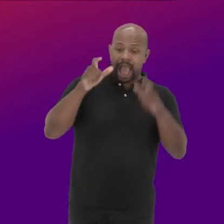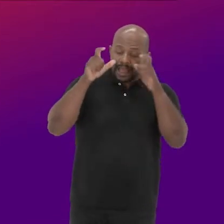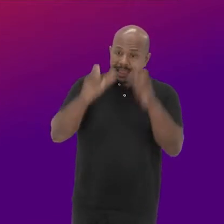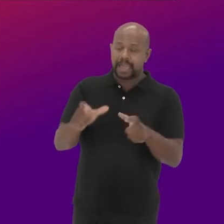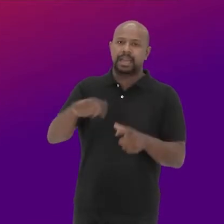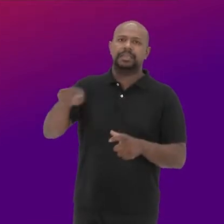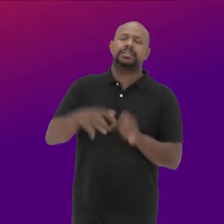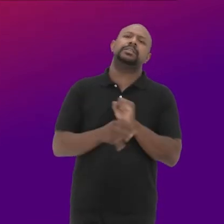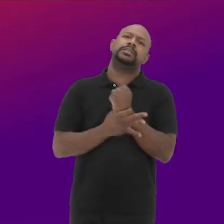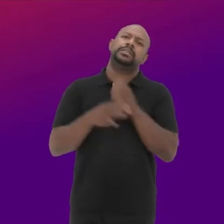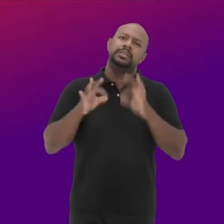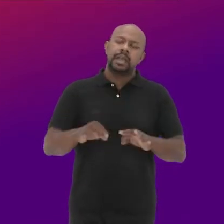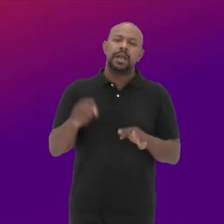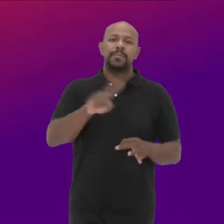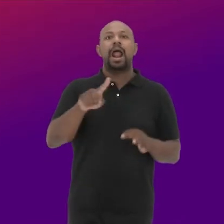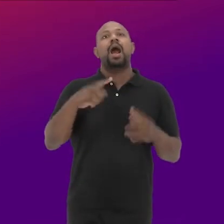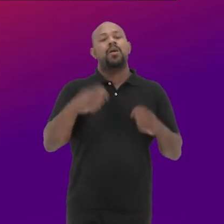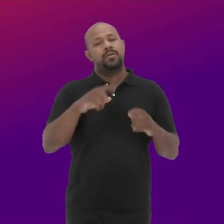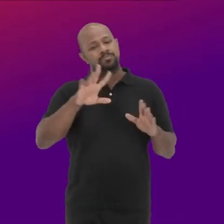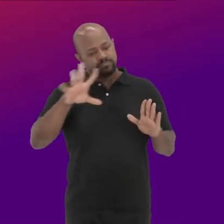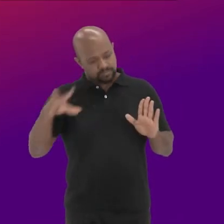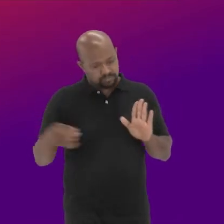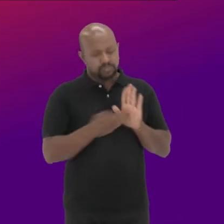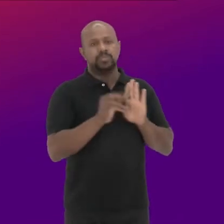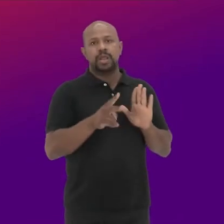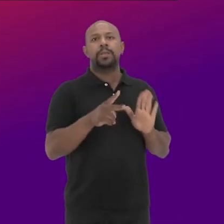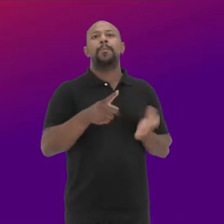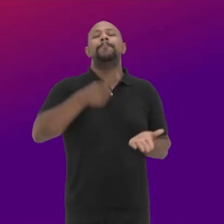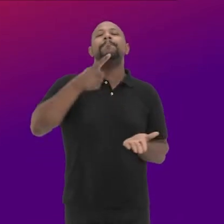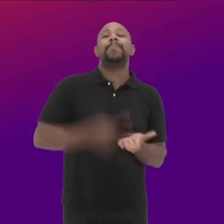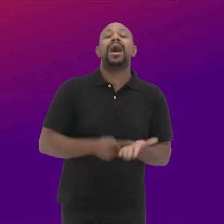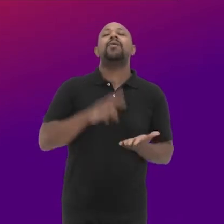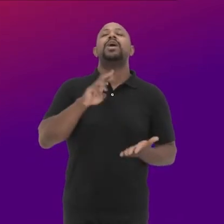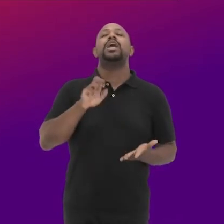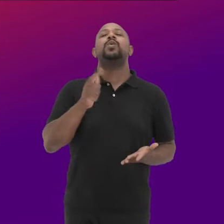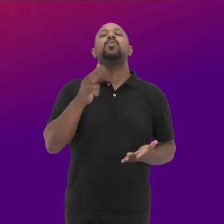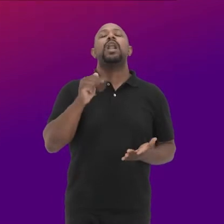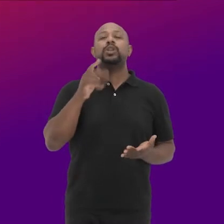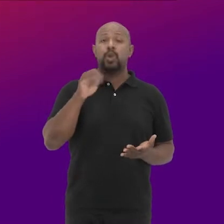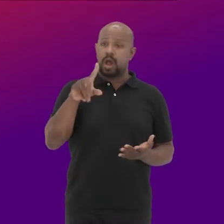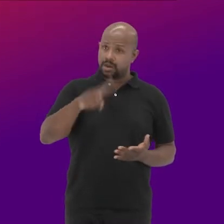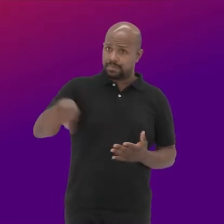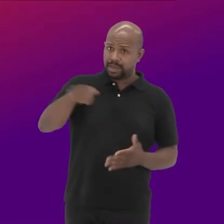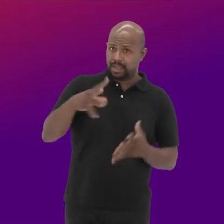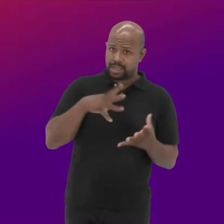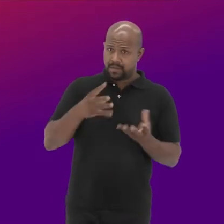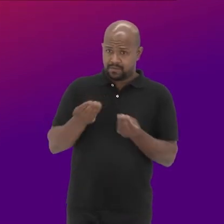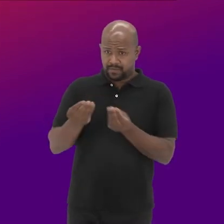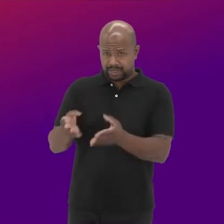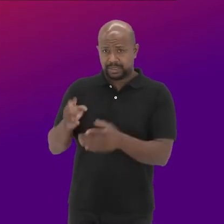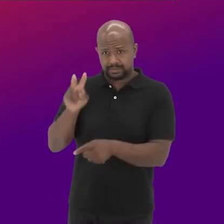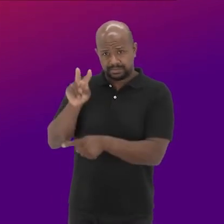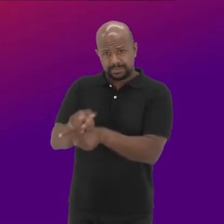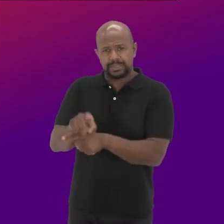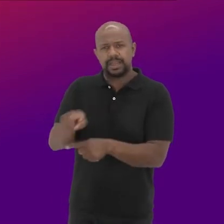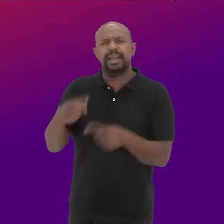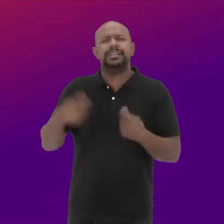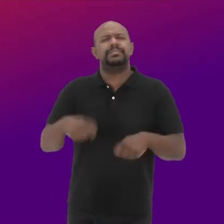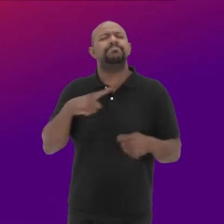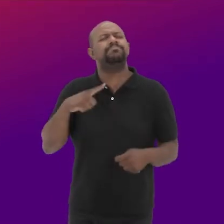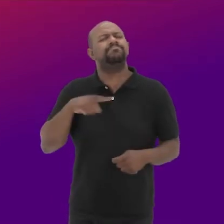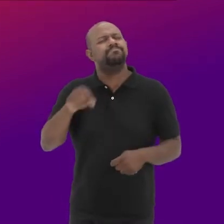interesse assegurável. Para não sair do marco regulatório dos seguros, precisamos garantir que para quem eu estou oferecendo essa